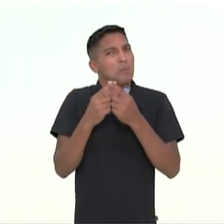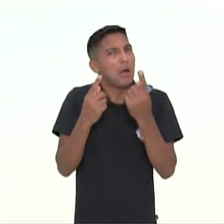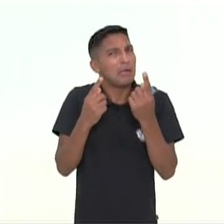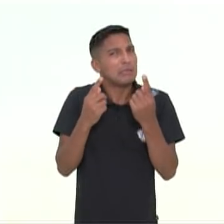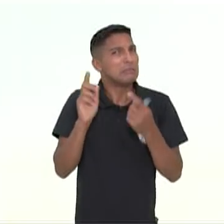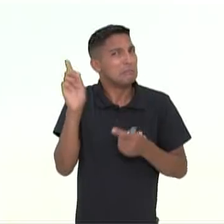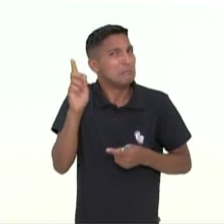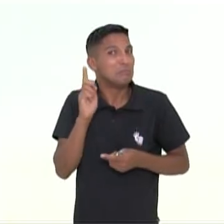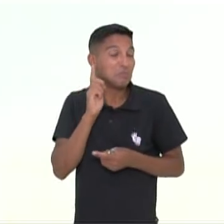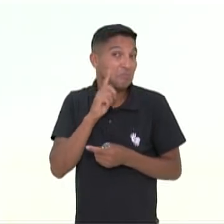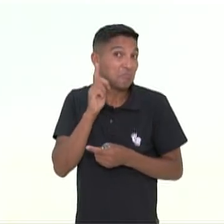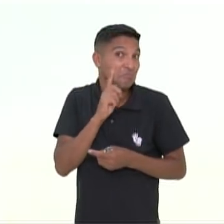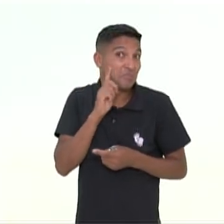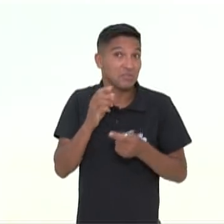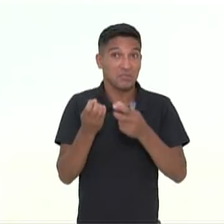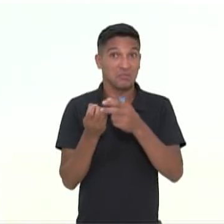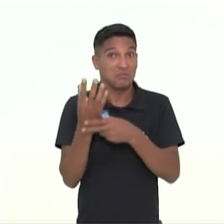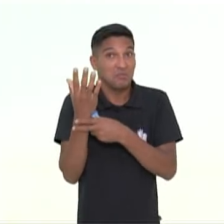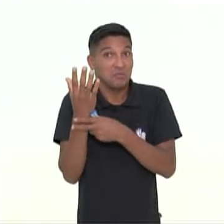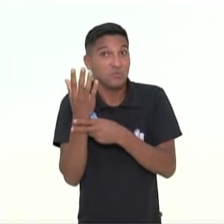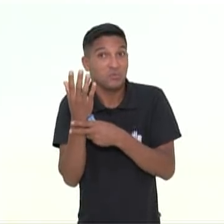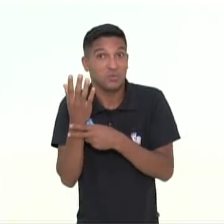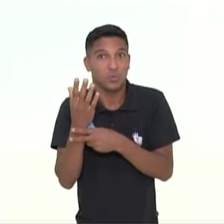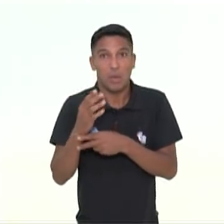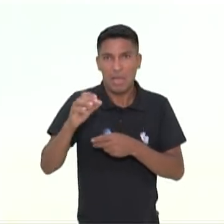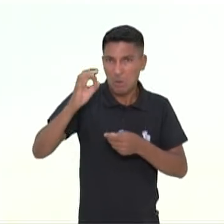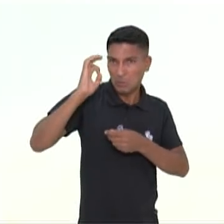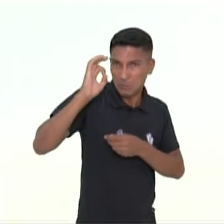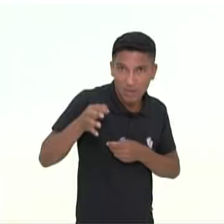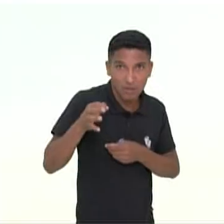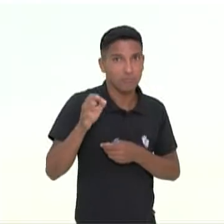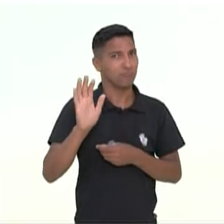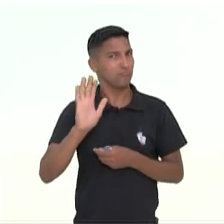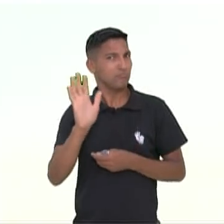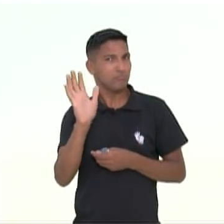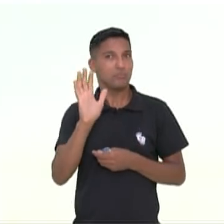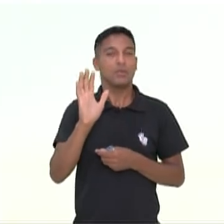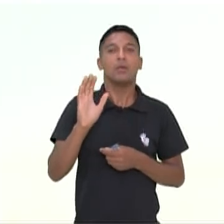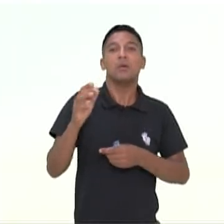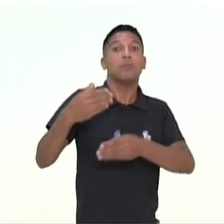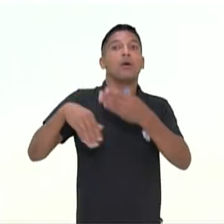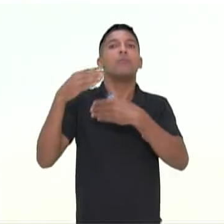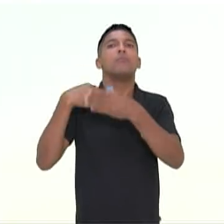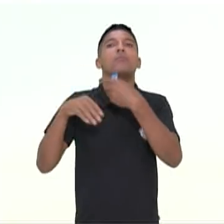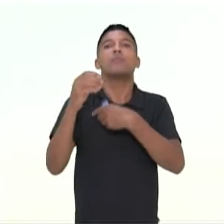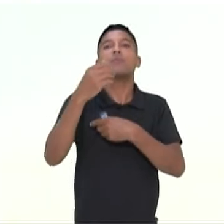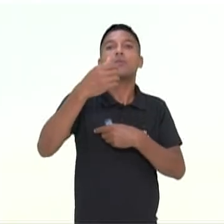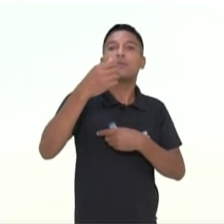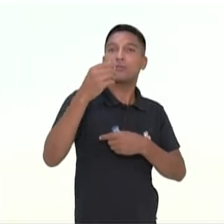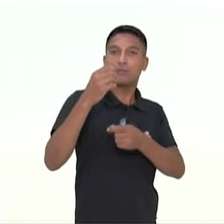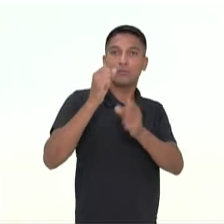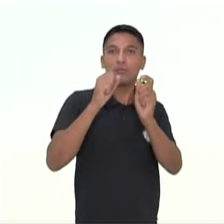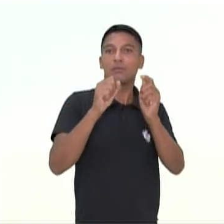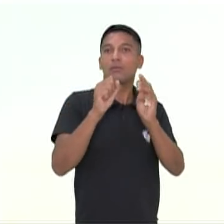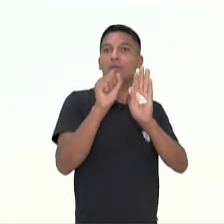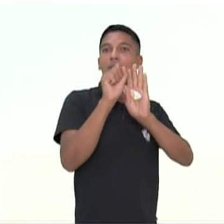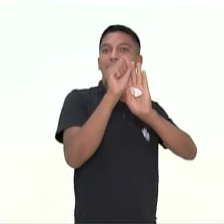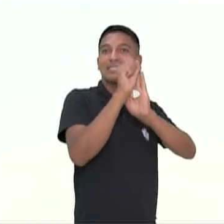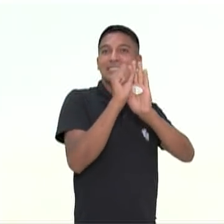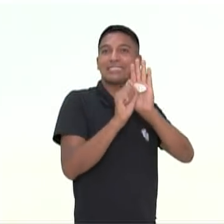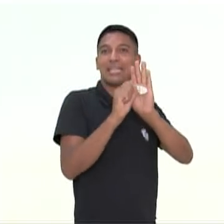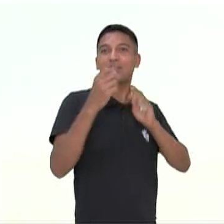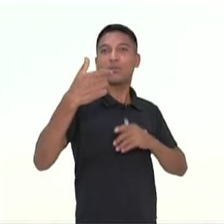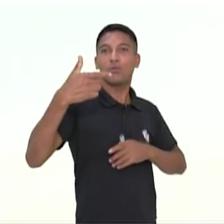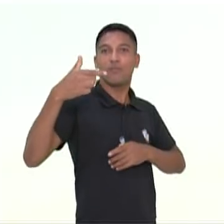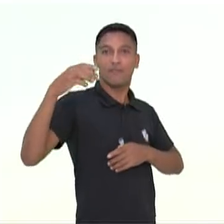Estados Unidos em meados do século XX, possivelmente derivado dos roller scooters, uma espécie